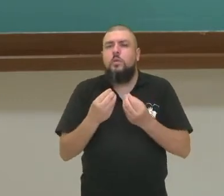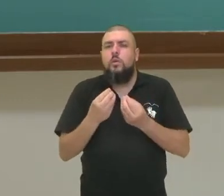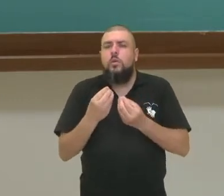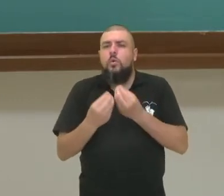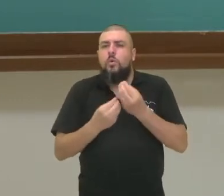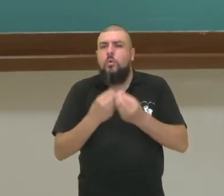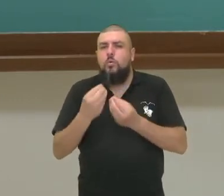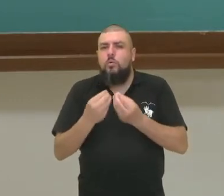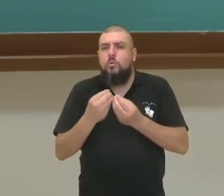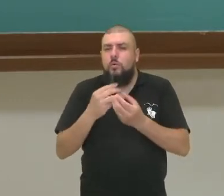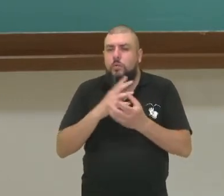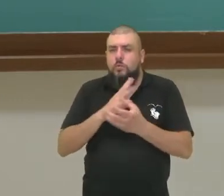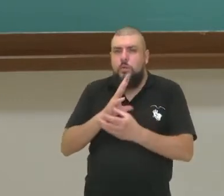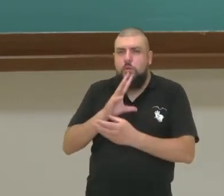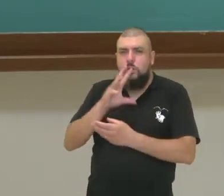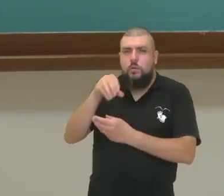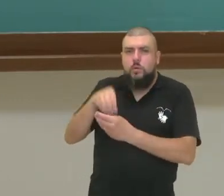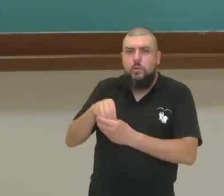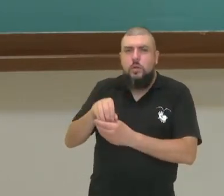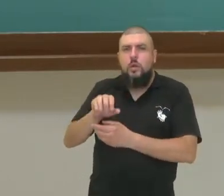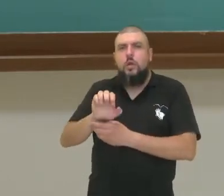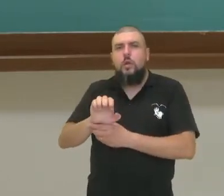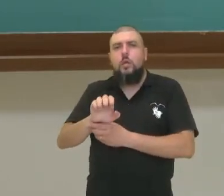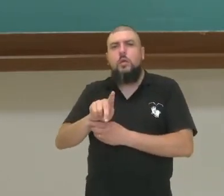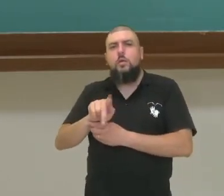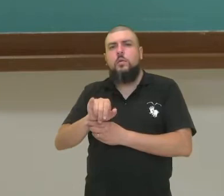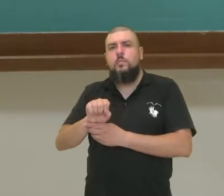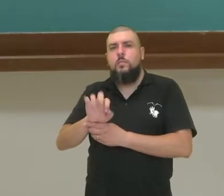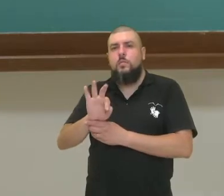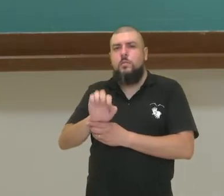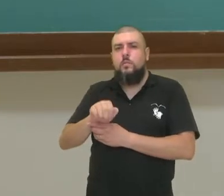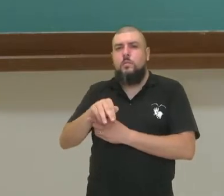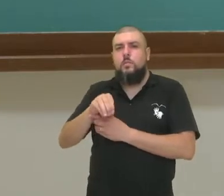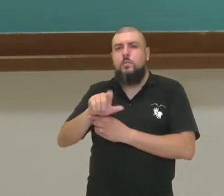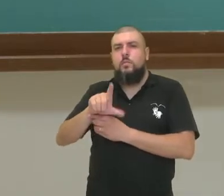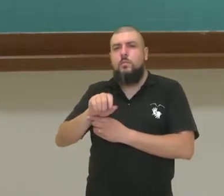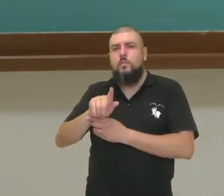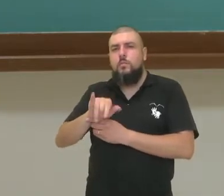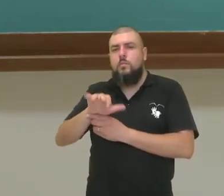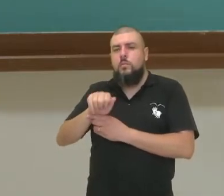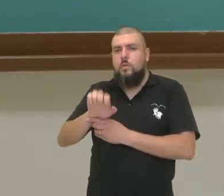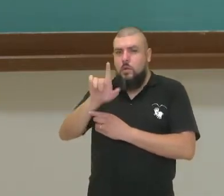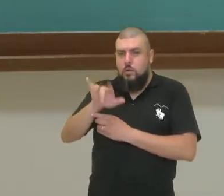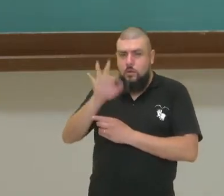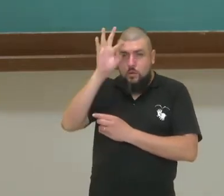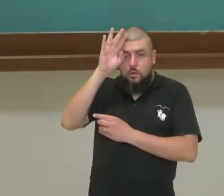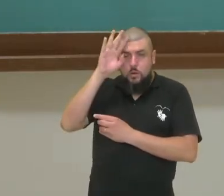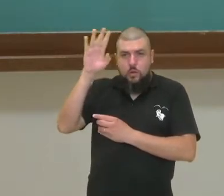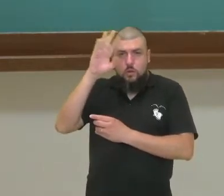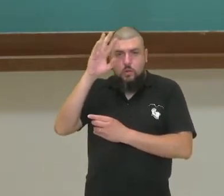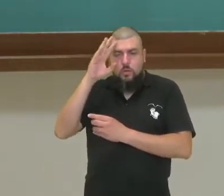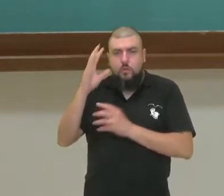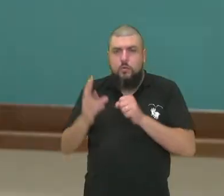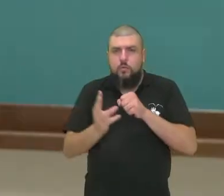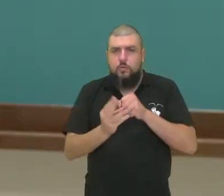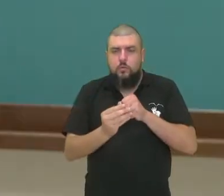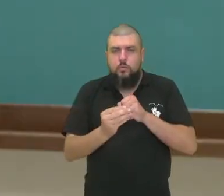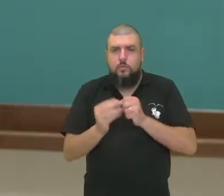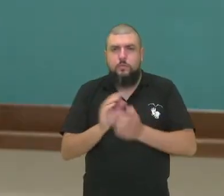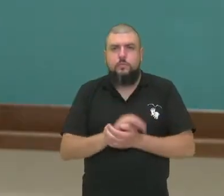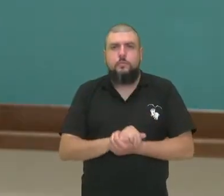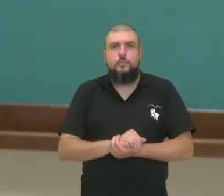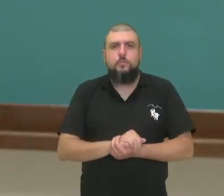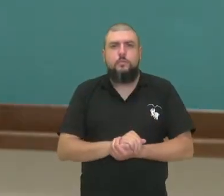a epistemologia, a teoria do conhecimento. Vamos lá? Começando aqui então com